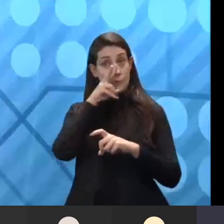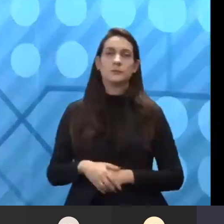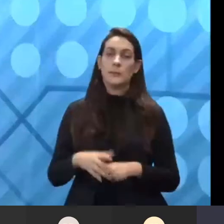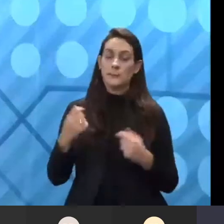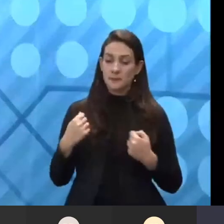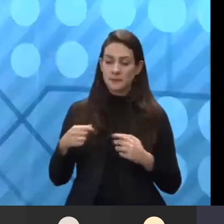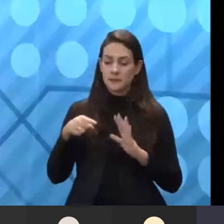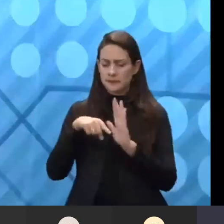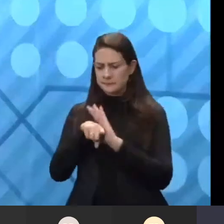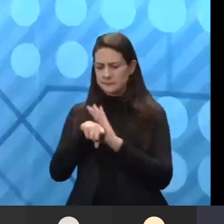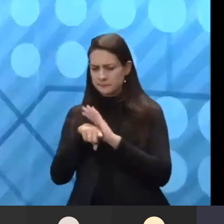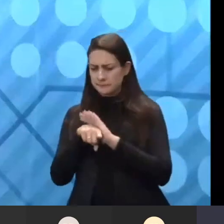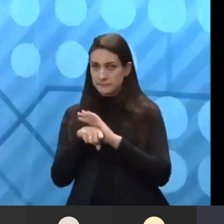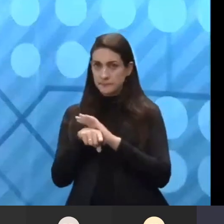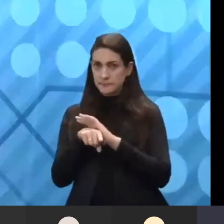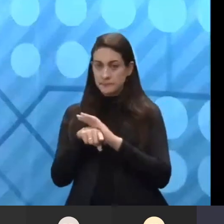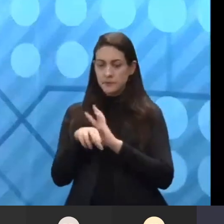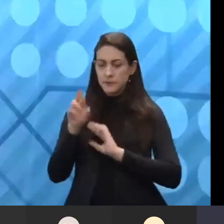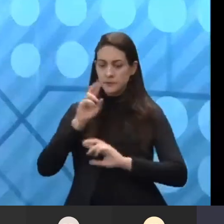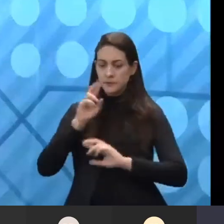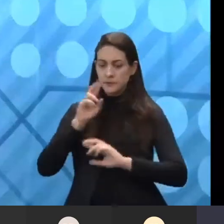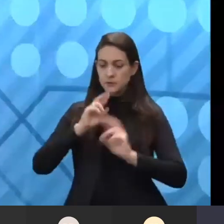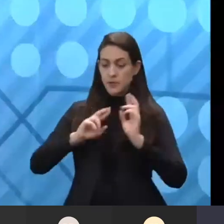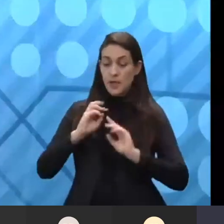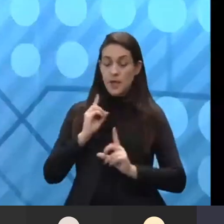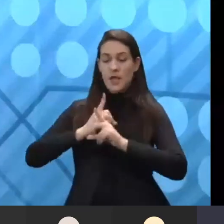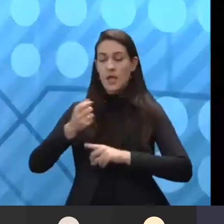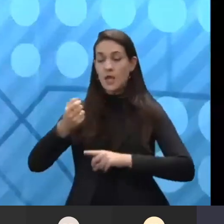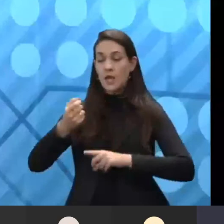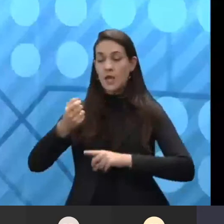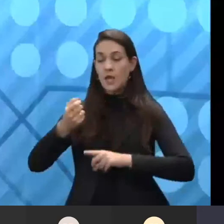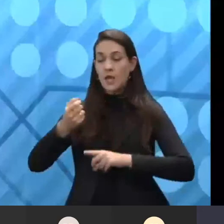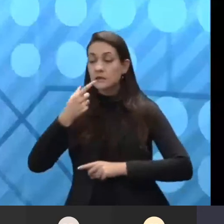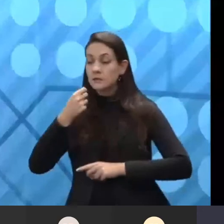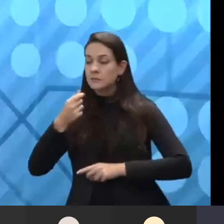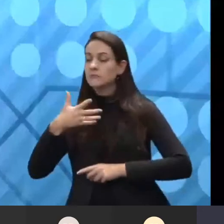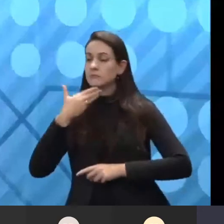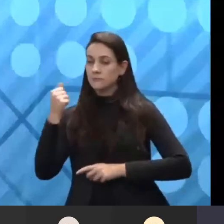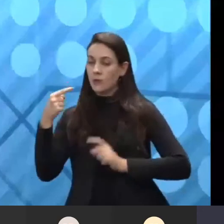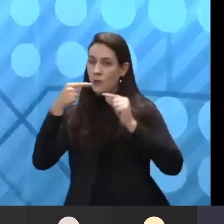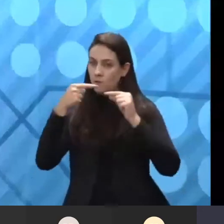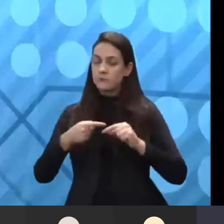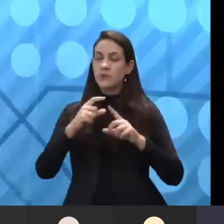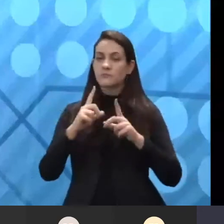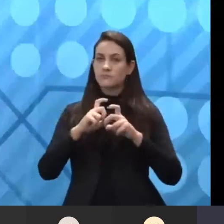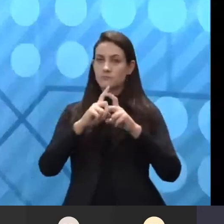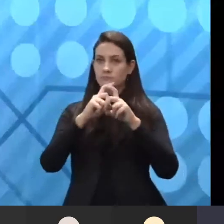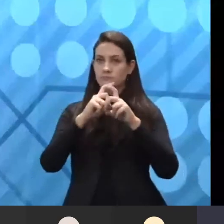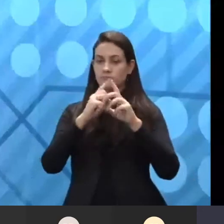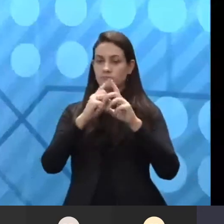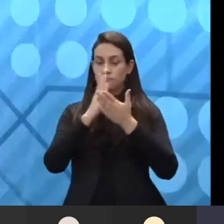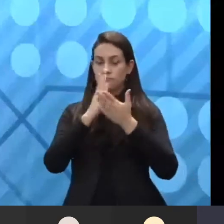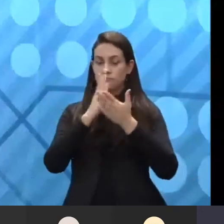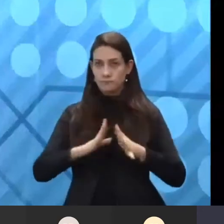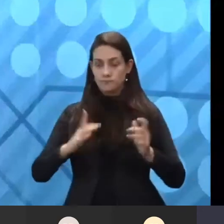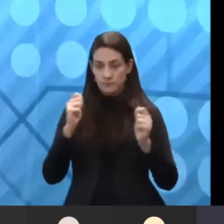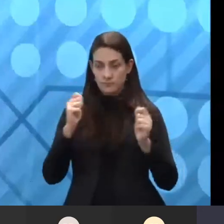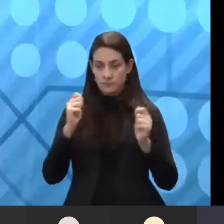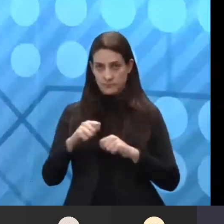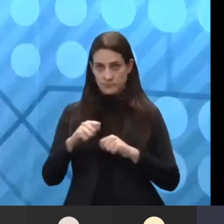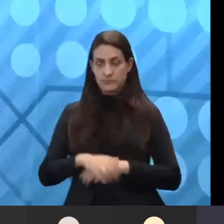aí, a partir da análise do antibiograma, nós conseguimos saber qual é o melhor antibiótico que aquele paciente vai poder tomar